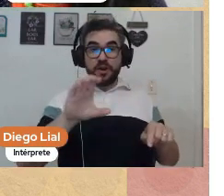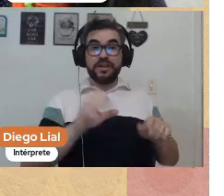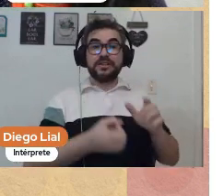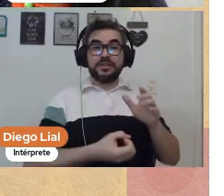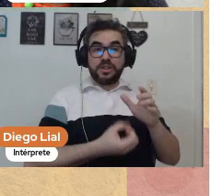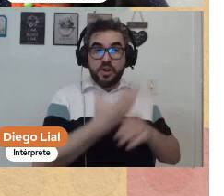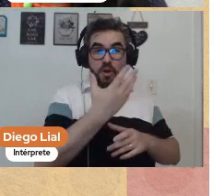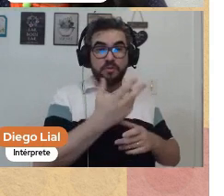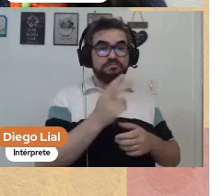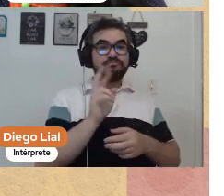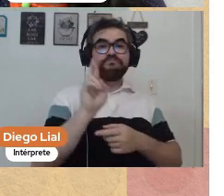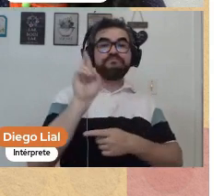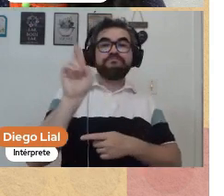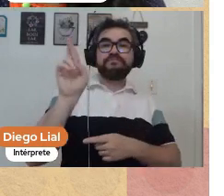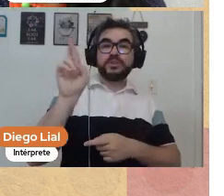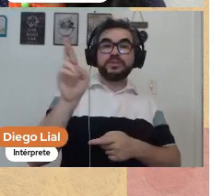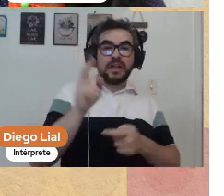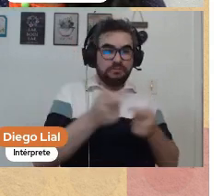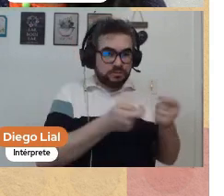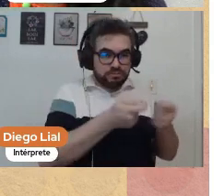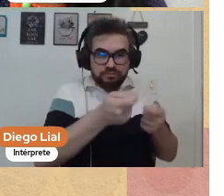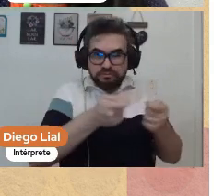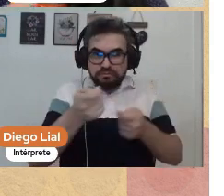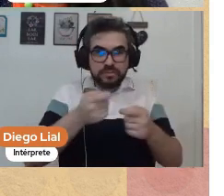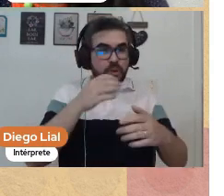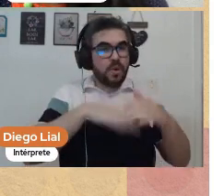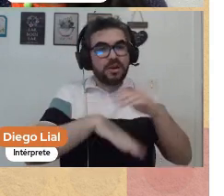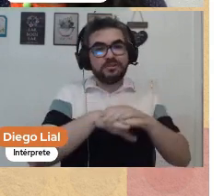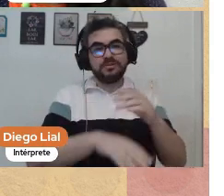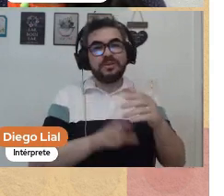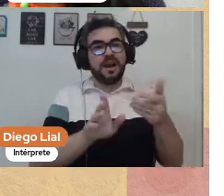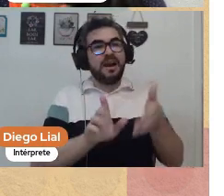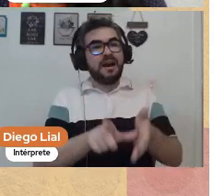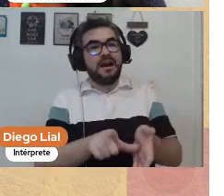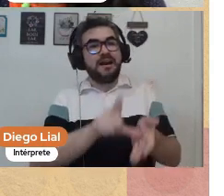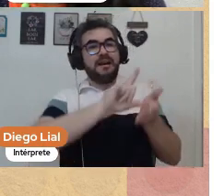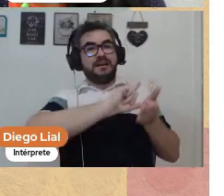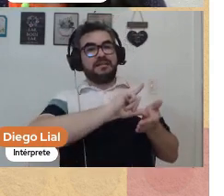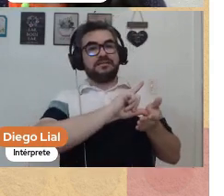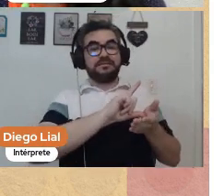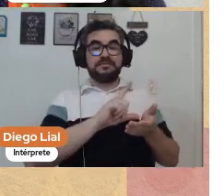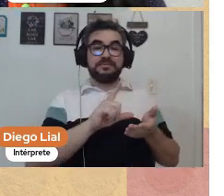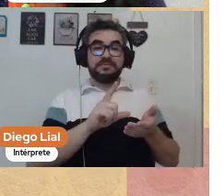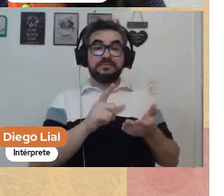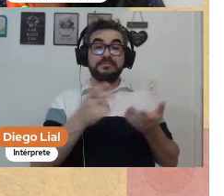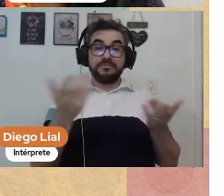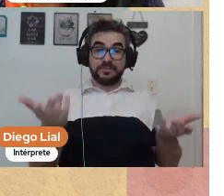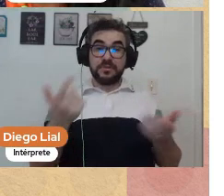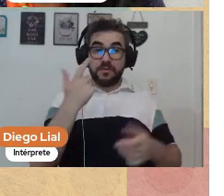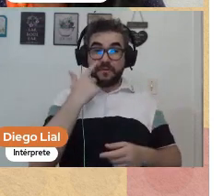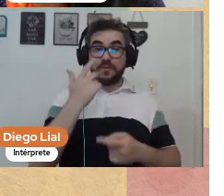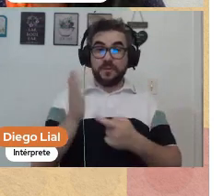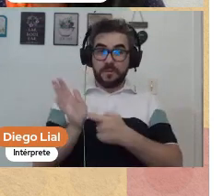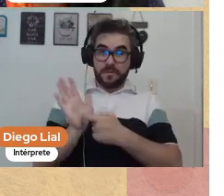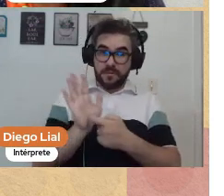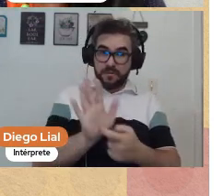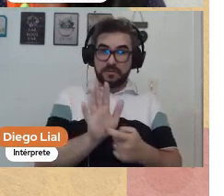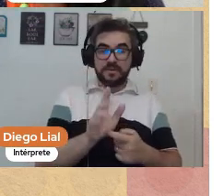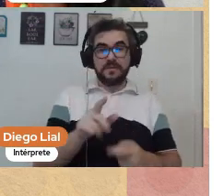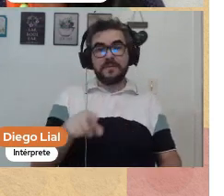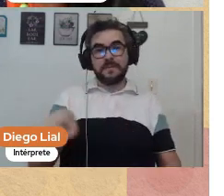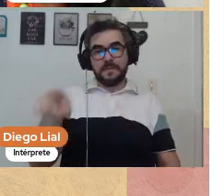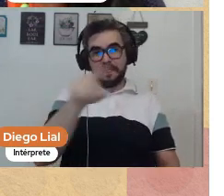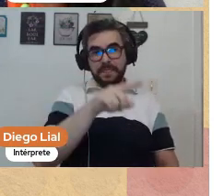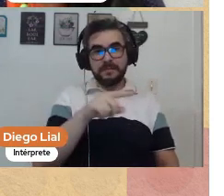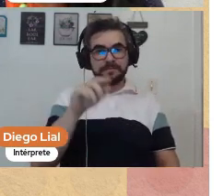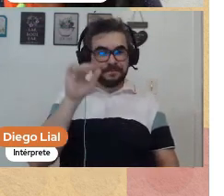só para ilustrar assim, o quanto o próprio movimento, a própria engrenagem sobre o acervo, este acervo sonoro,